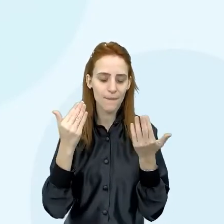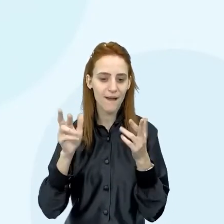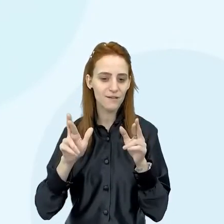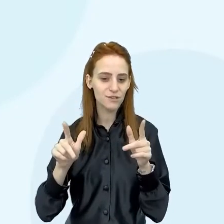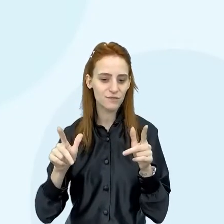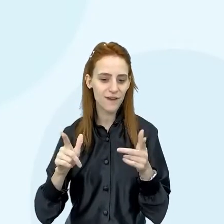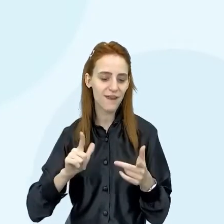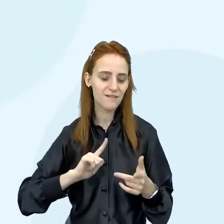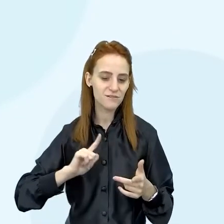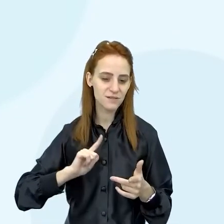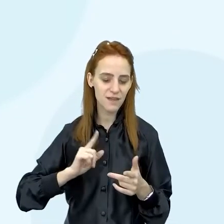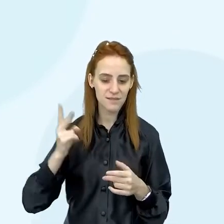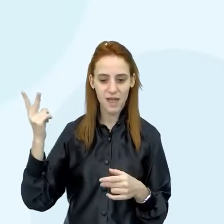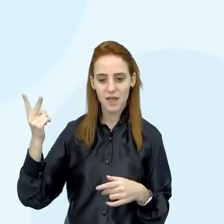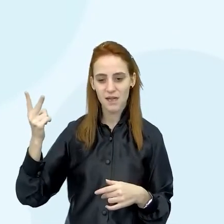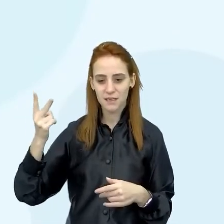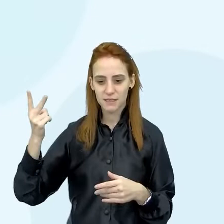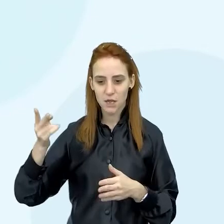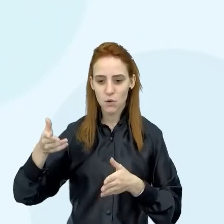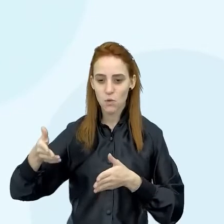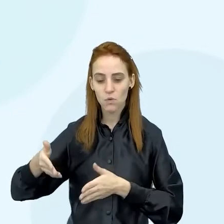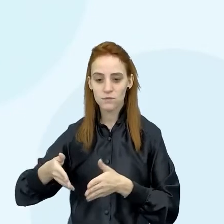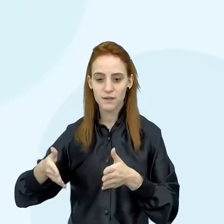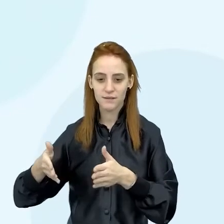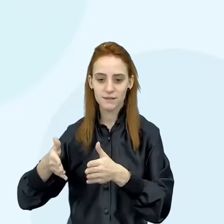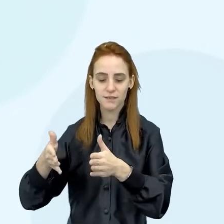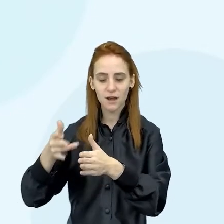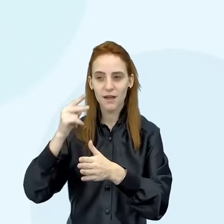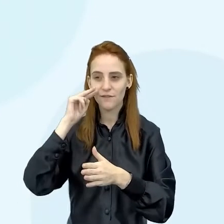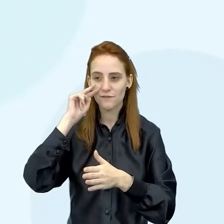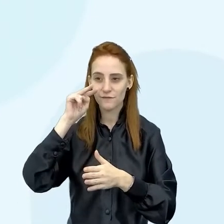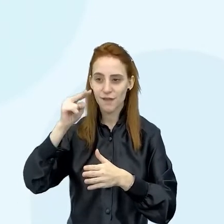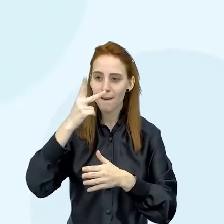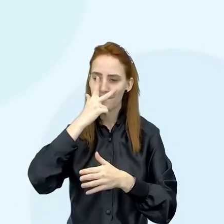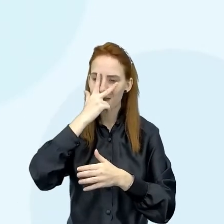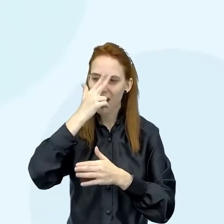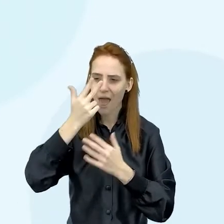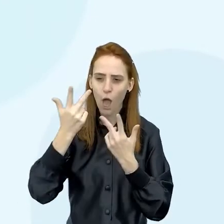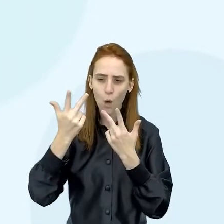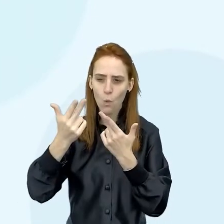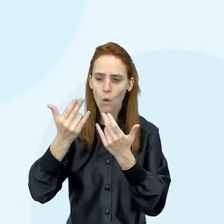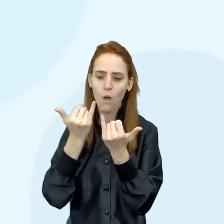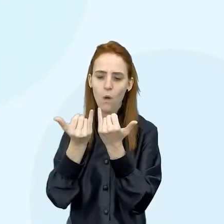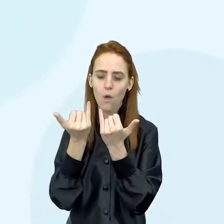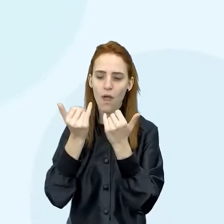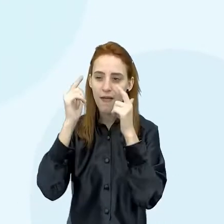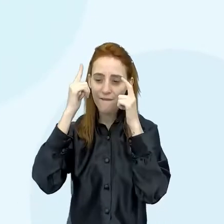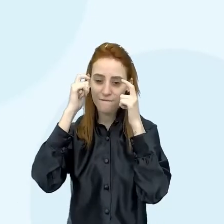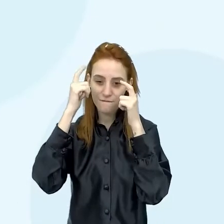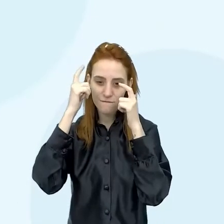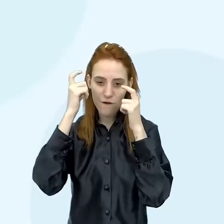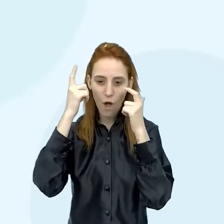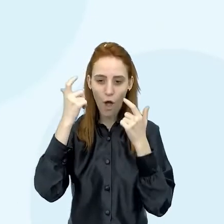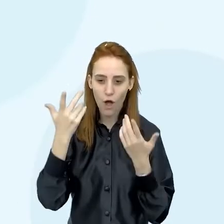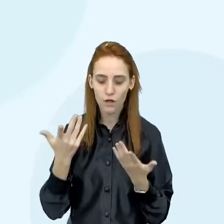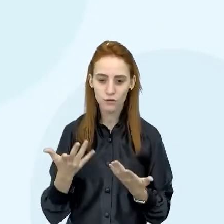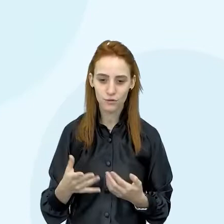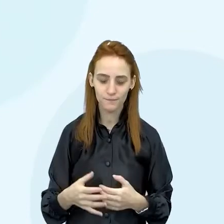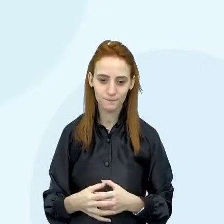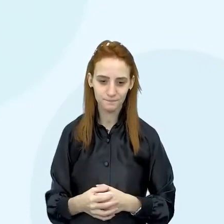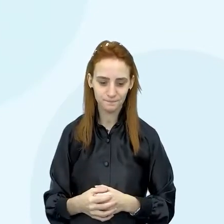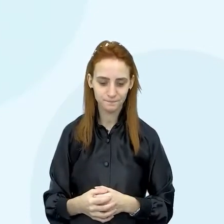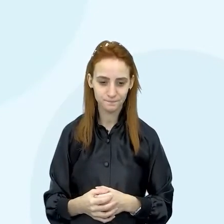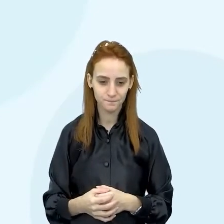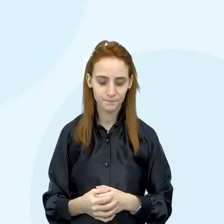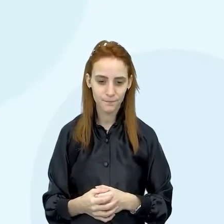uma estrada, uma visão bucólica. É quase que uma foto. Exato. E um ponto de vista.